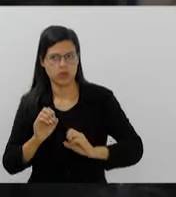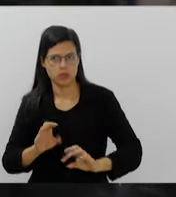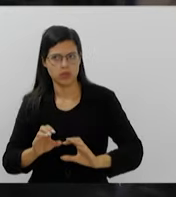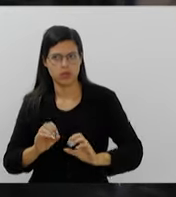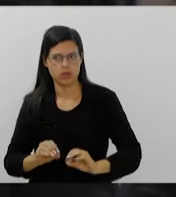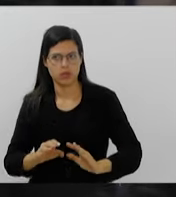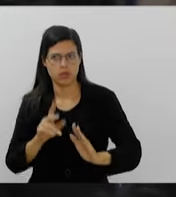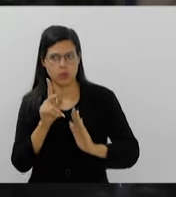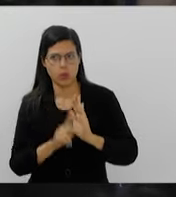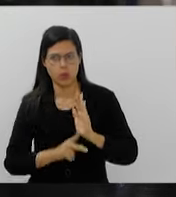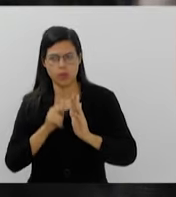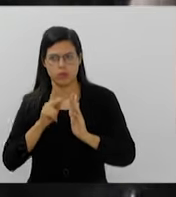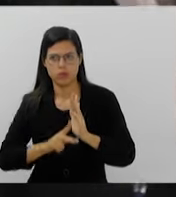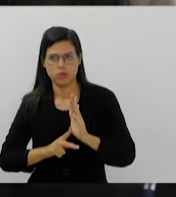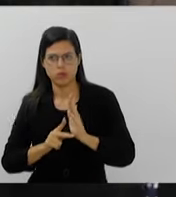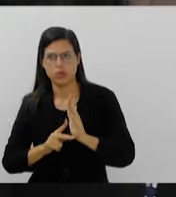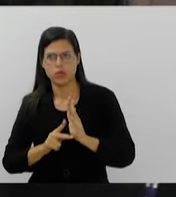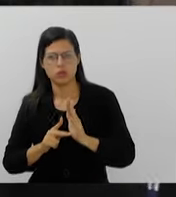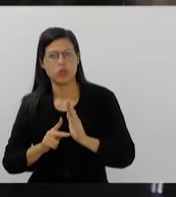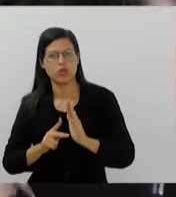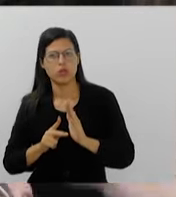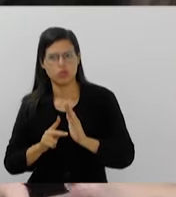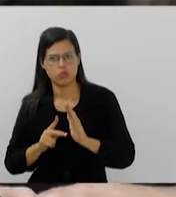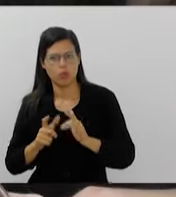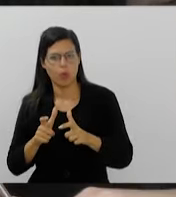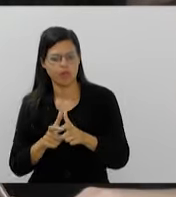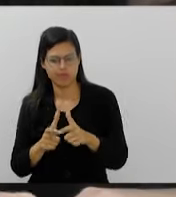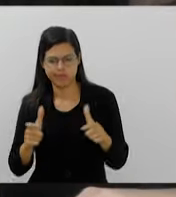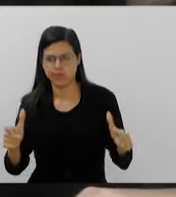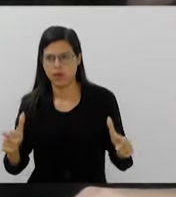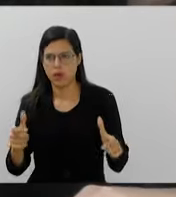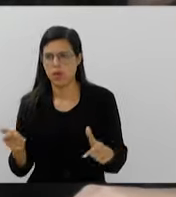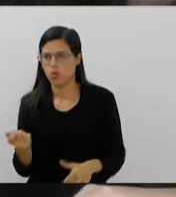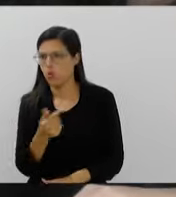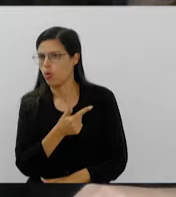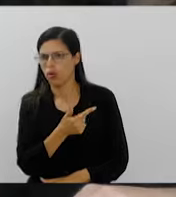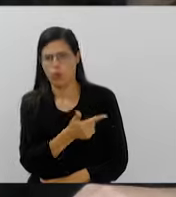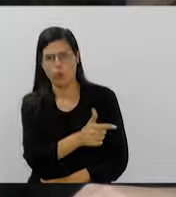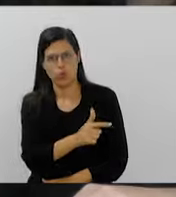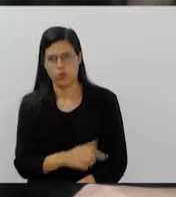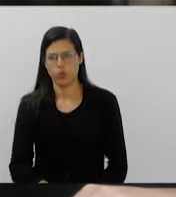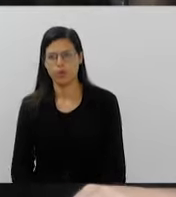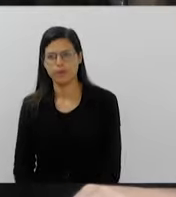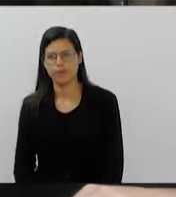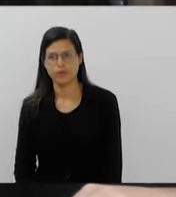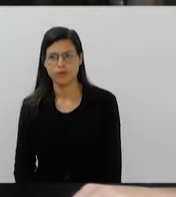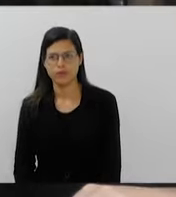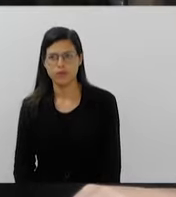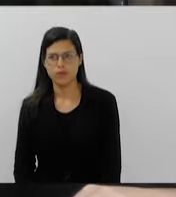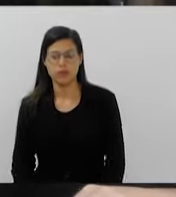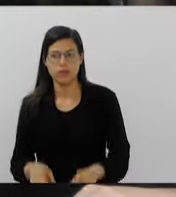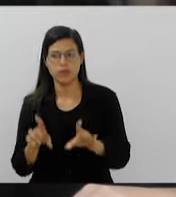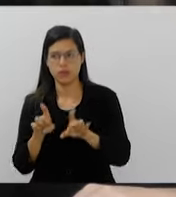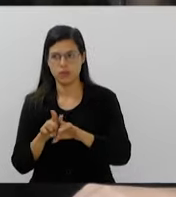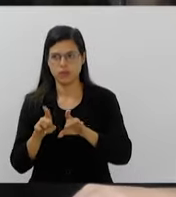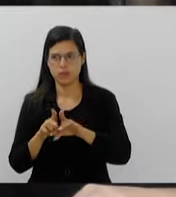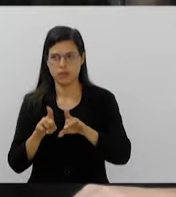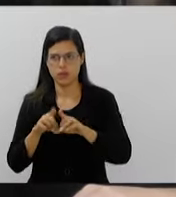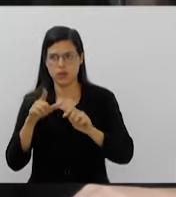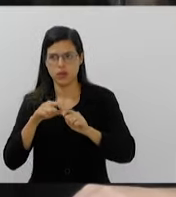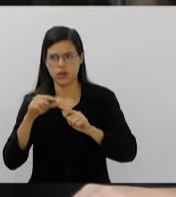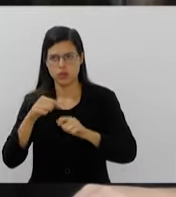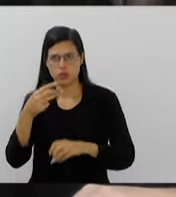projeto muito maior, muito mais amplo que o 69/2023. Fora isso, no